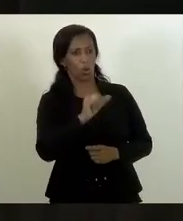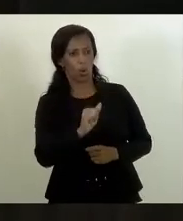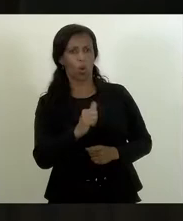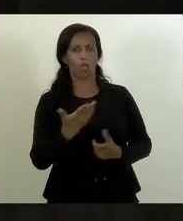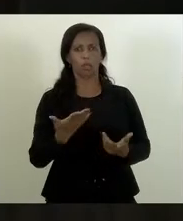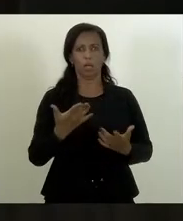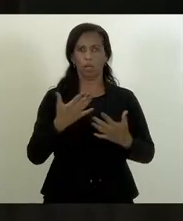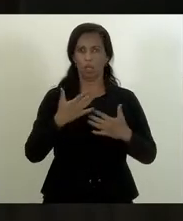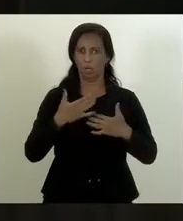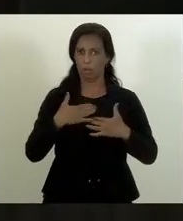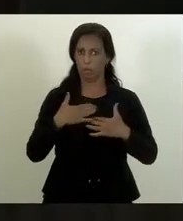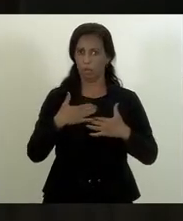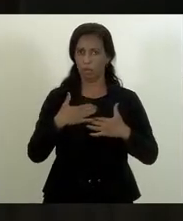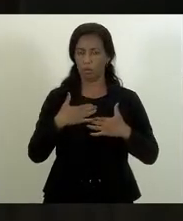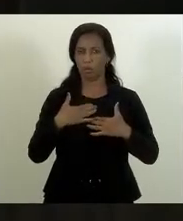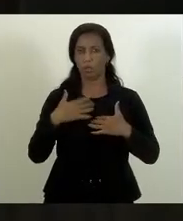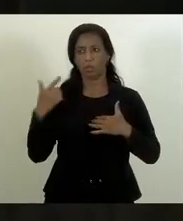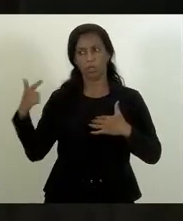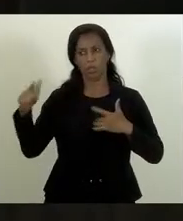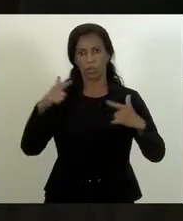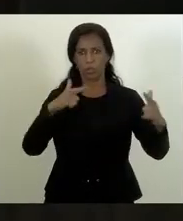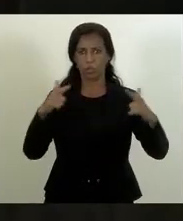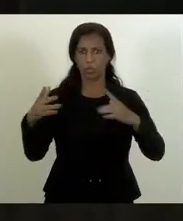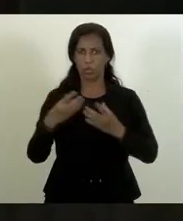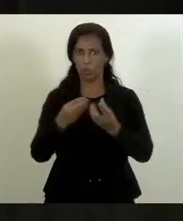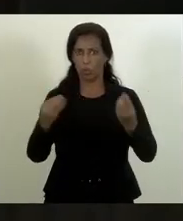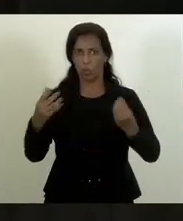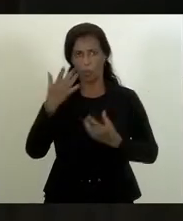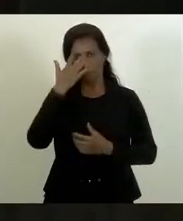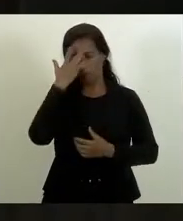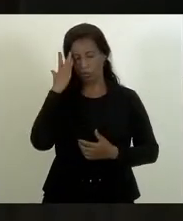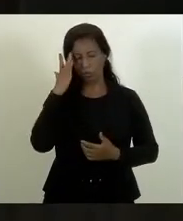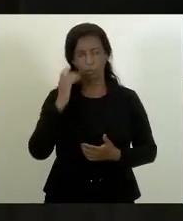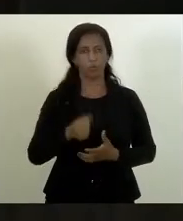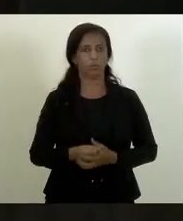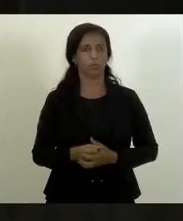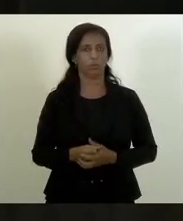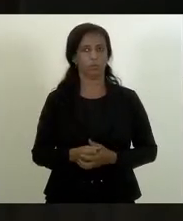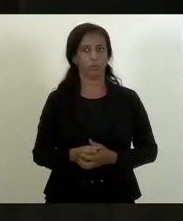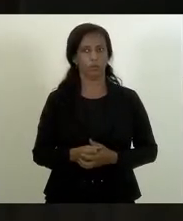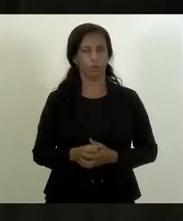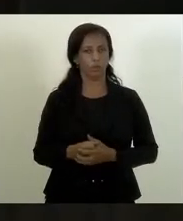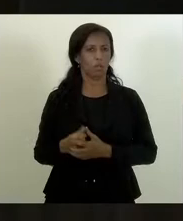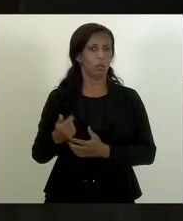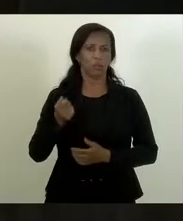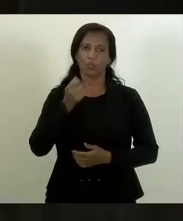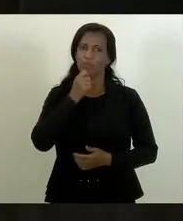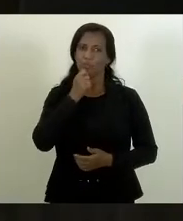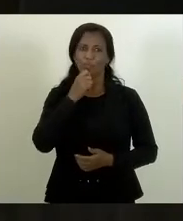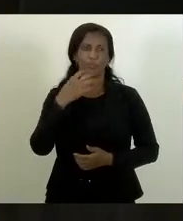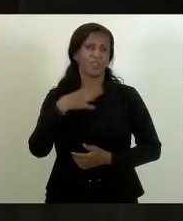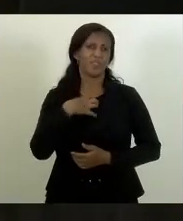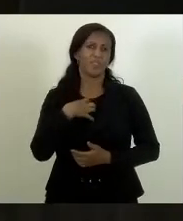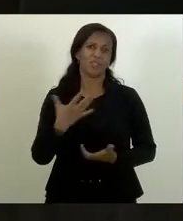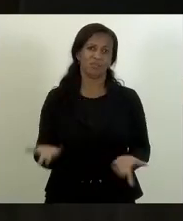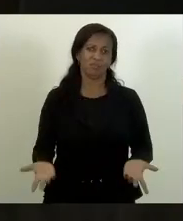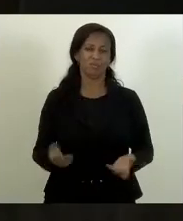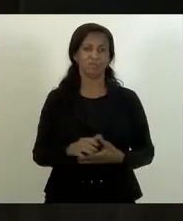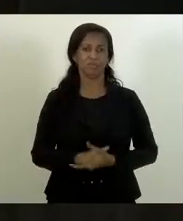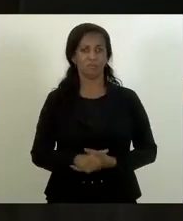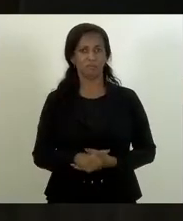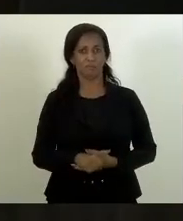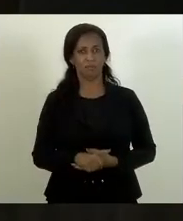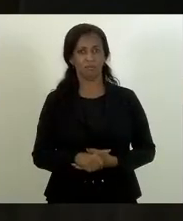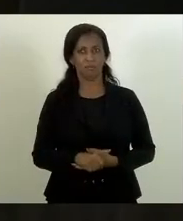ver, e a de muitos, não tem, como diz o dito popular, pé nem cabeça. Não tem pé nem cabeça.